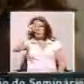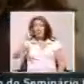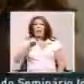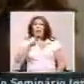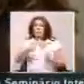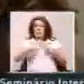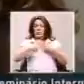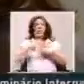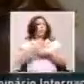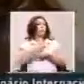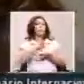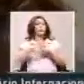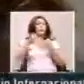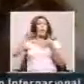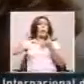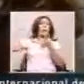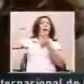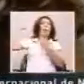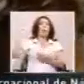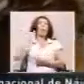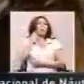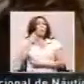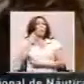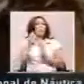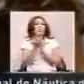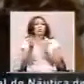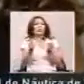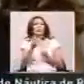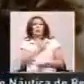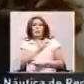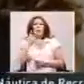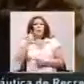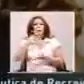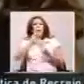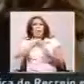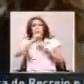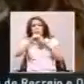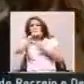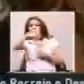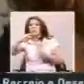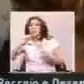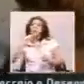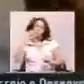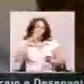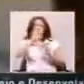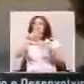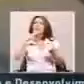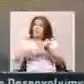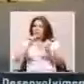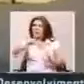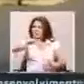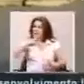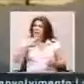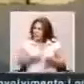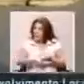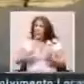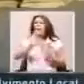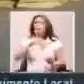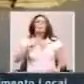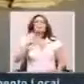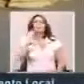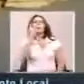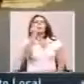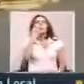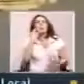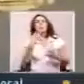em algumas situações menos agradáveis. Sim, é verdade. Eu posso dizer que não me recordo de nenhuma demasiado significativa,